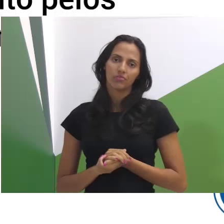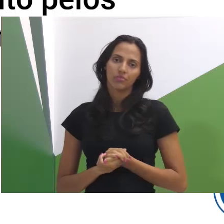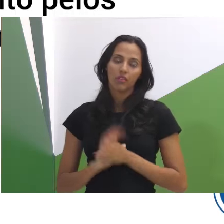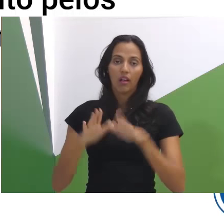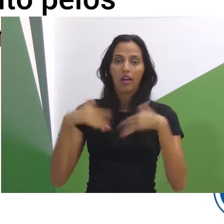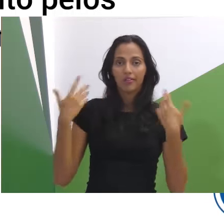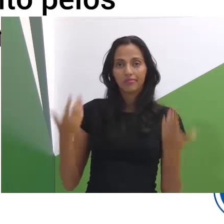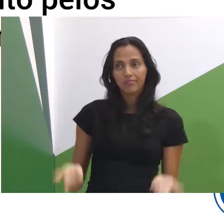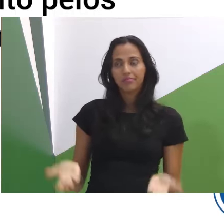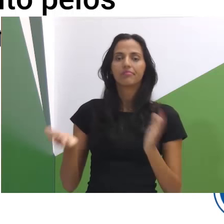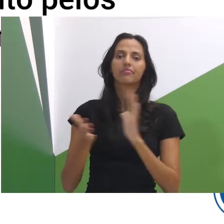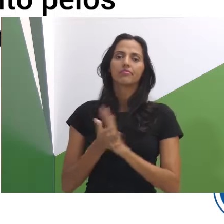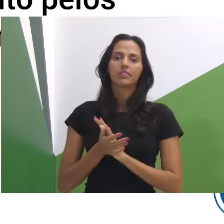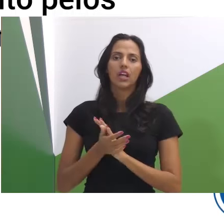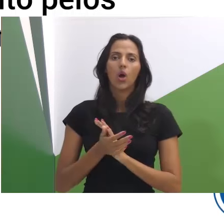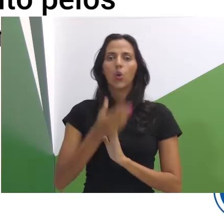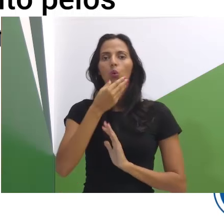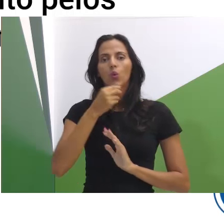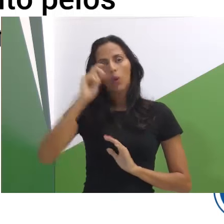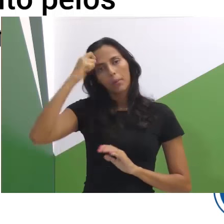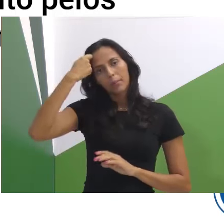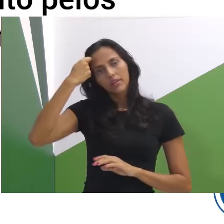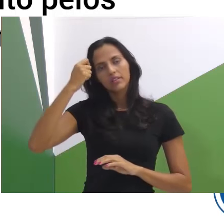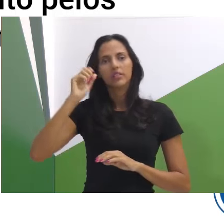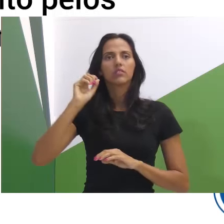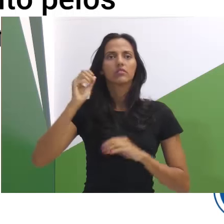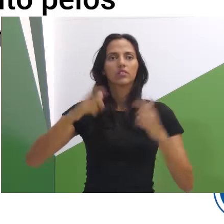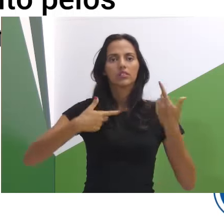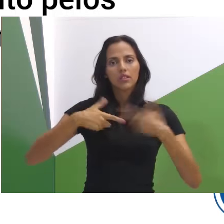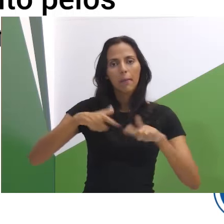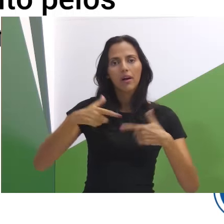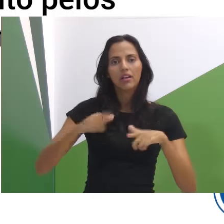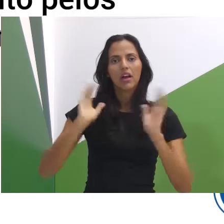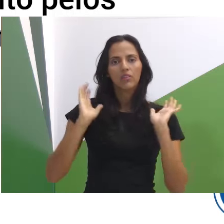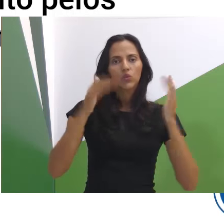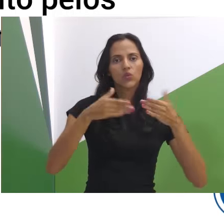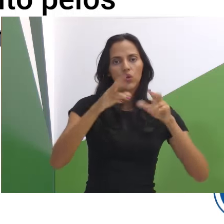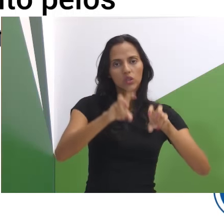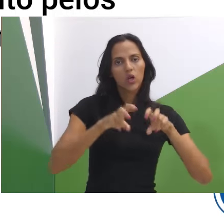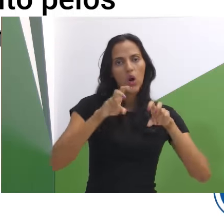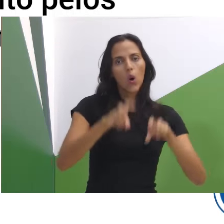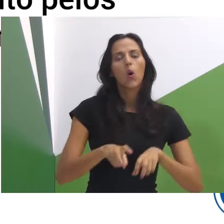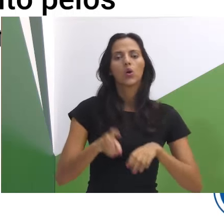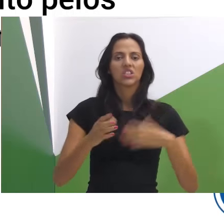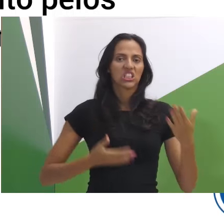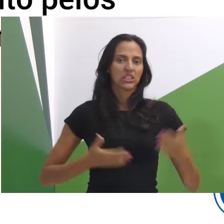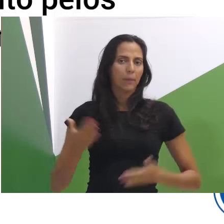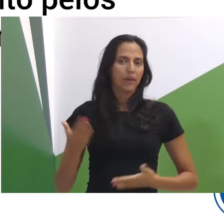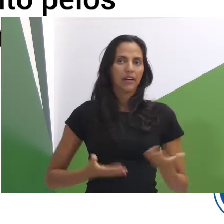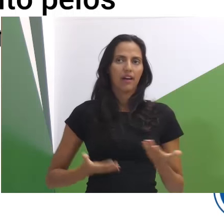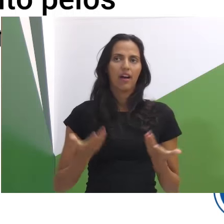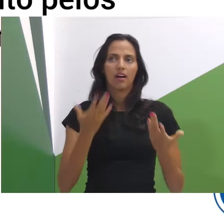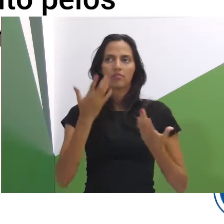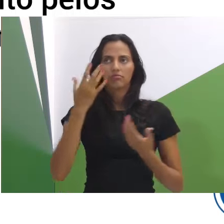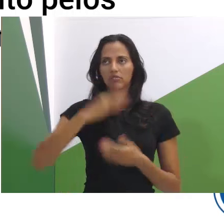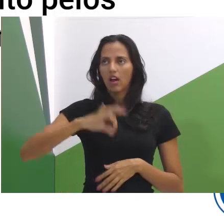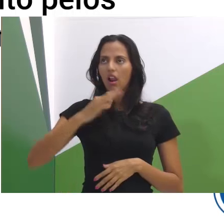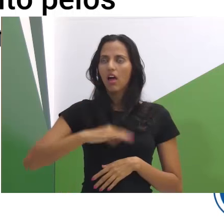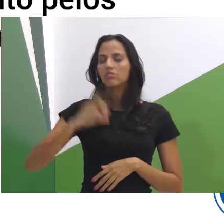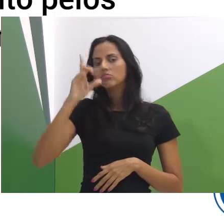lucro, parte do lucro eles iriam passar para a família e ficar com uma pequena parcela. Essa parcela que eles